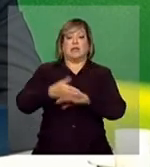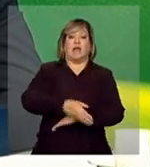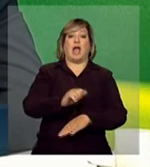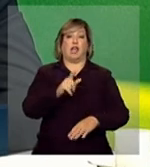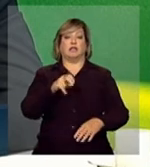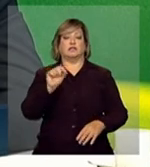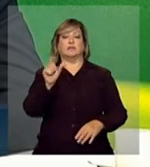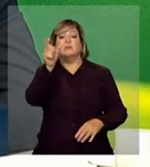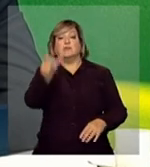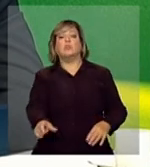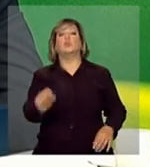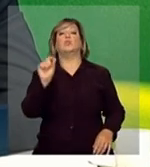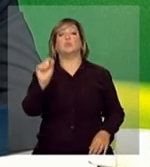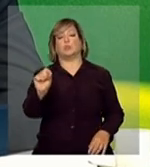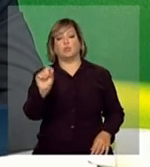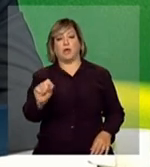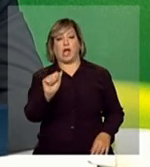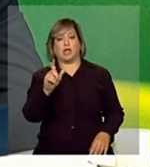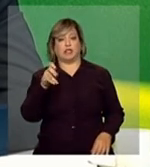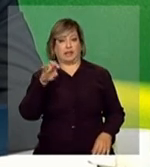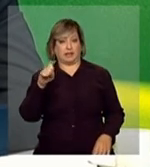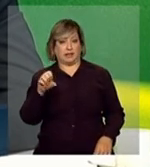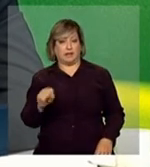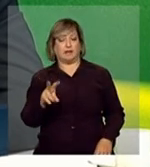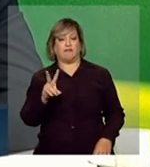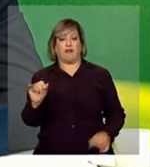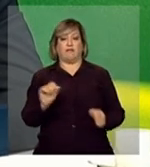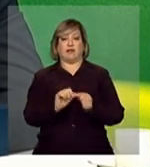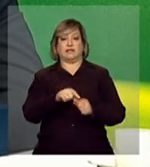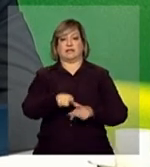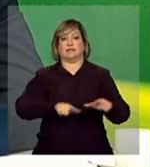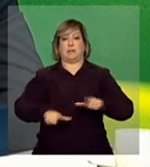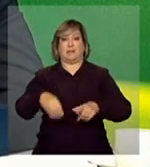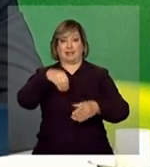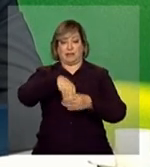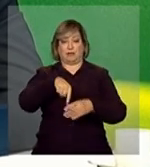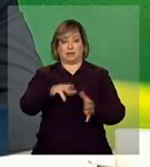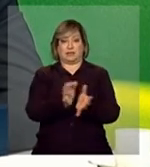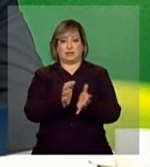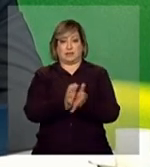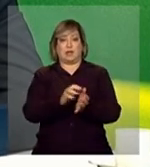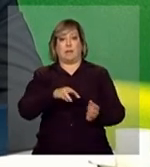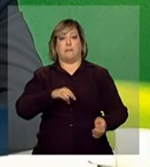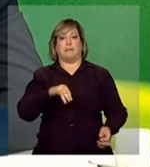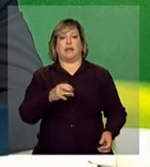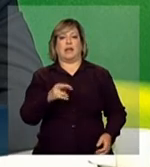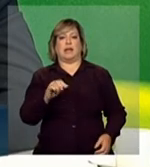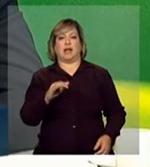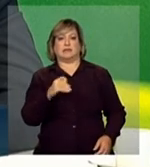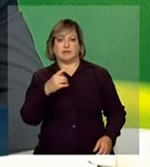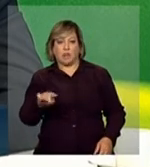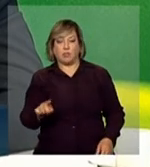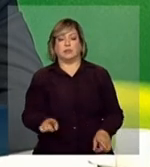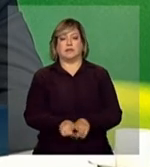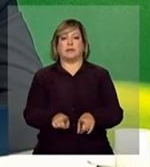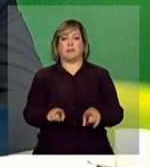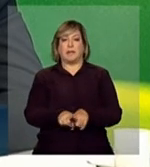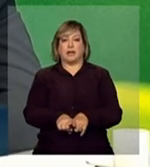perfil dos agentes que vão desempenhar suas atividades dentro do setor de mineração, a questão